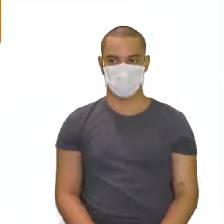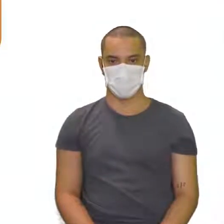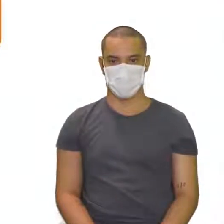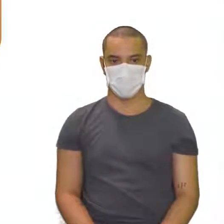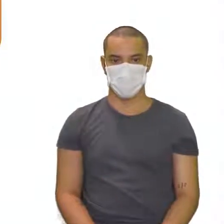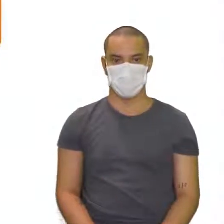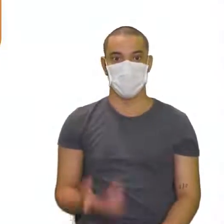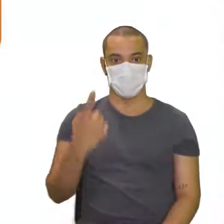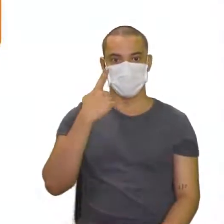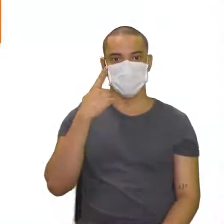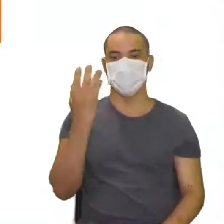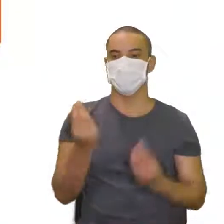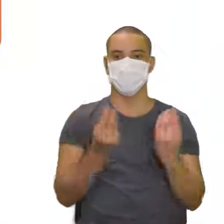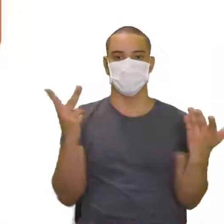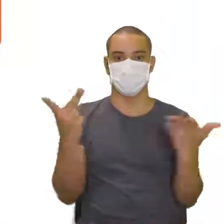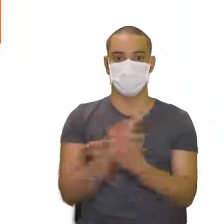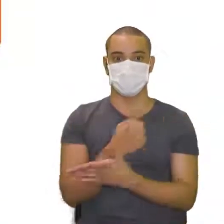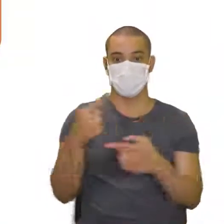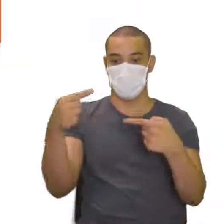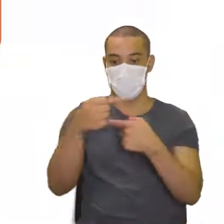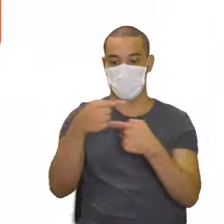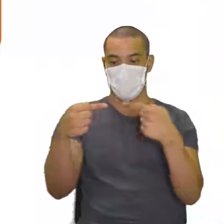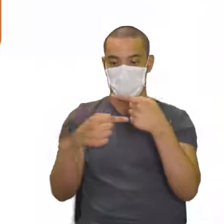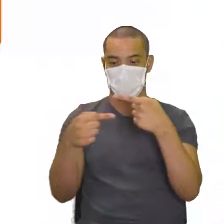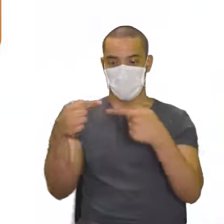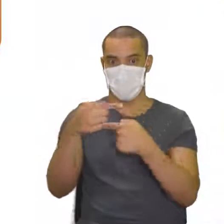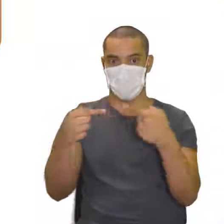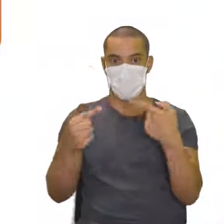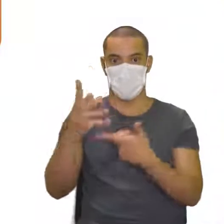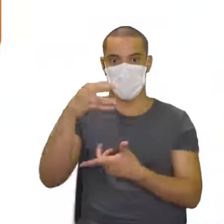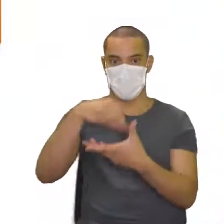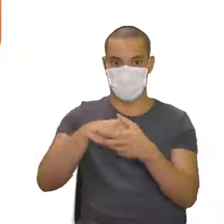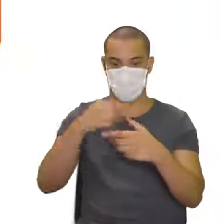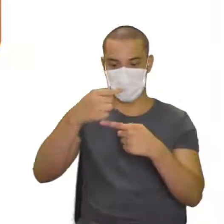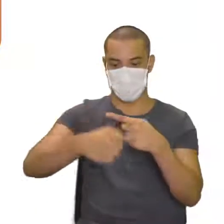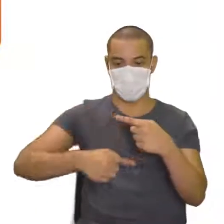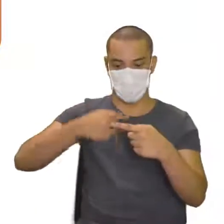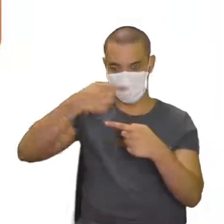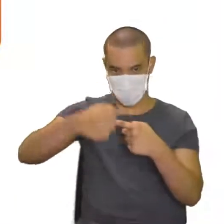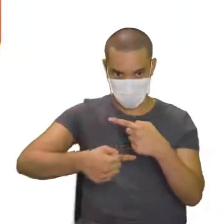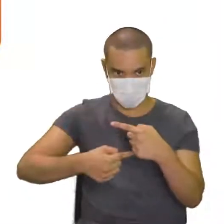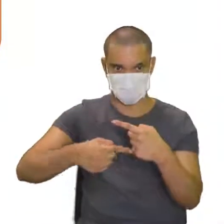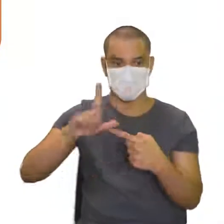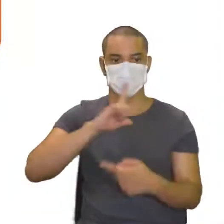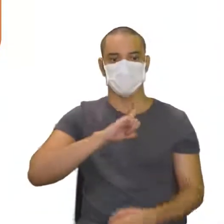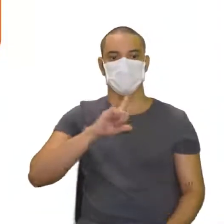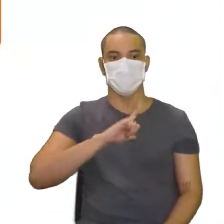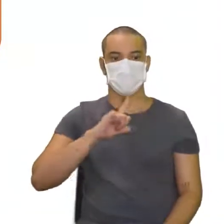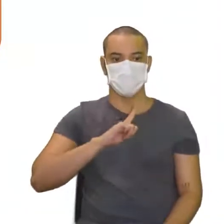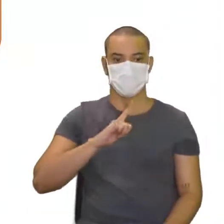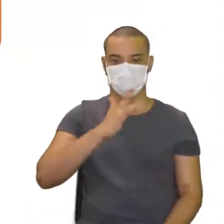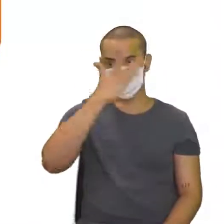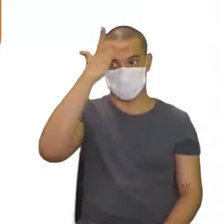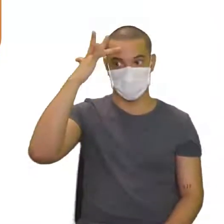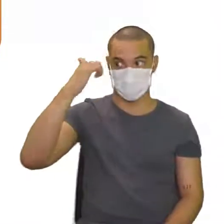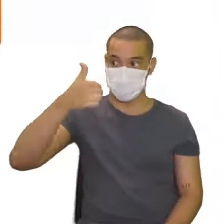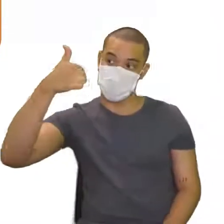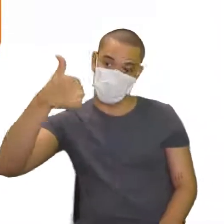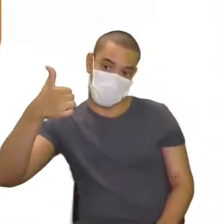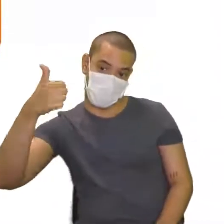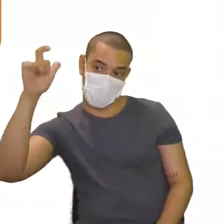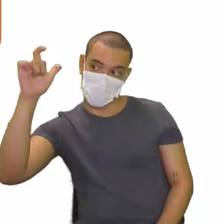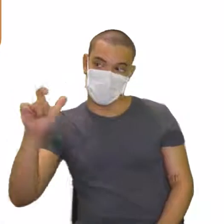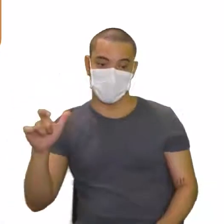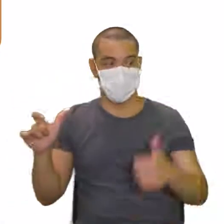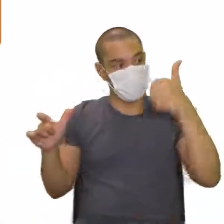dar uma olhadinha nos polos dessa espira. Note que a espira tem dois polos, então a gente colocou o observador 1 e o observador 2, que